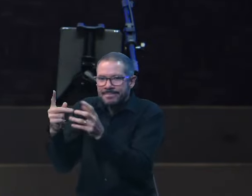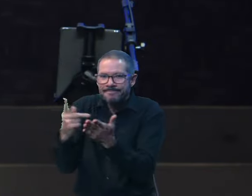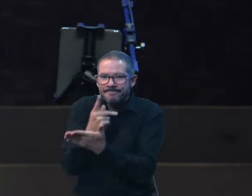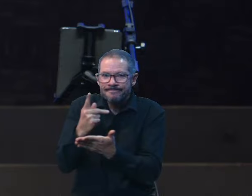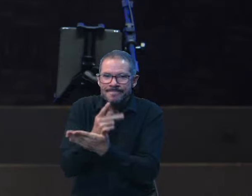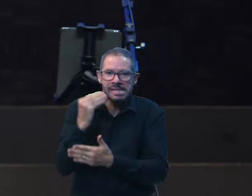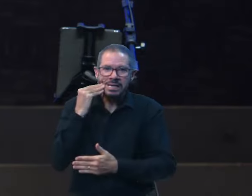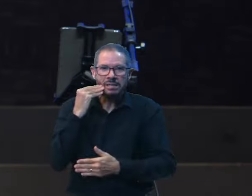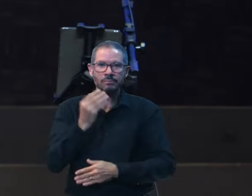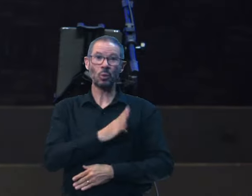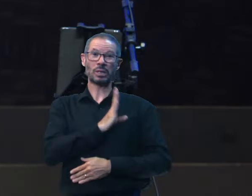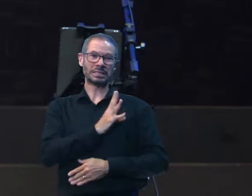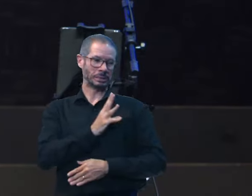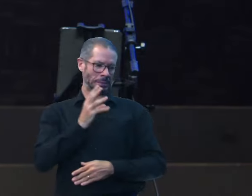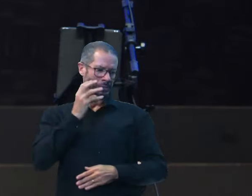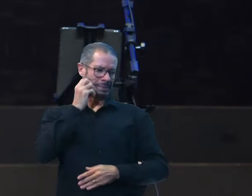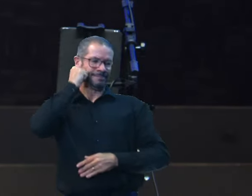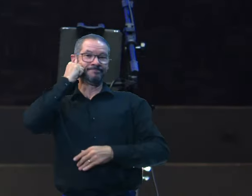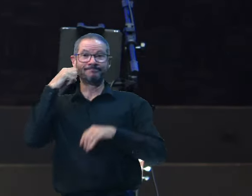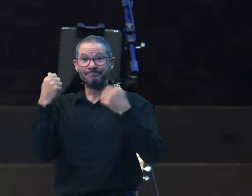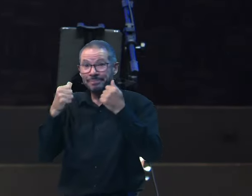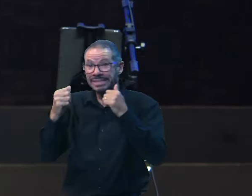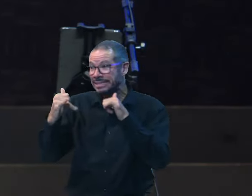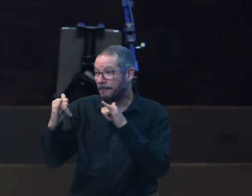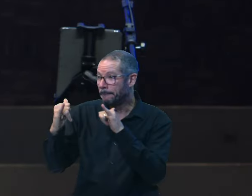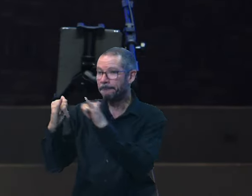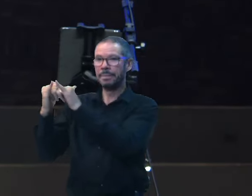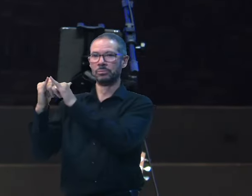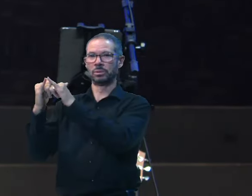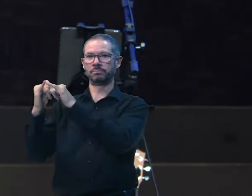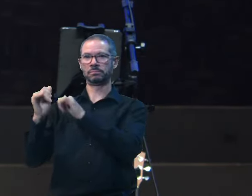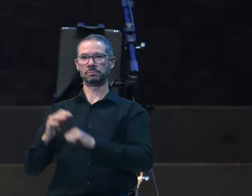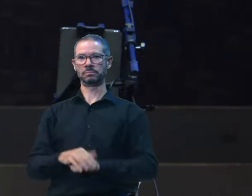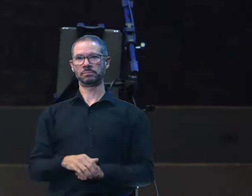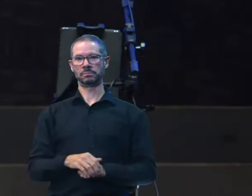coração amargurado e precisamos perdoar.